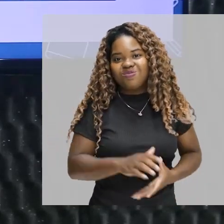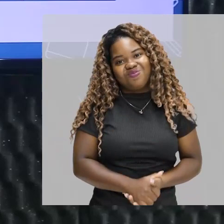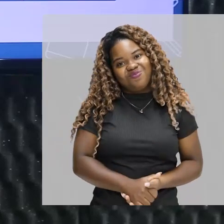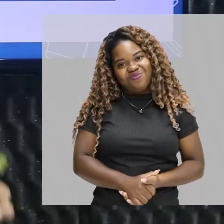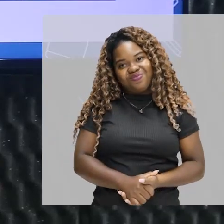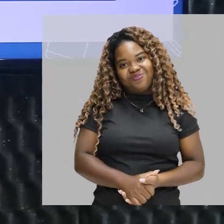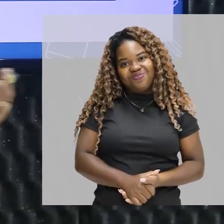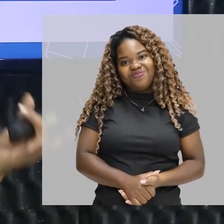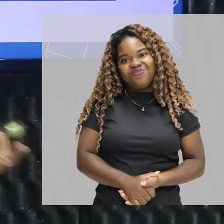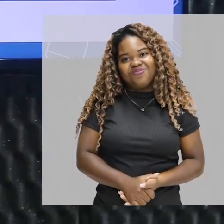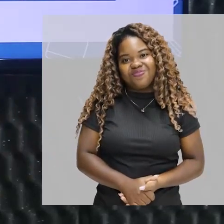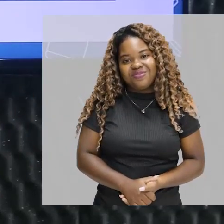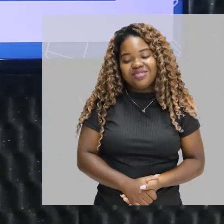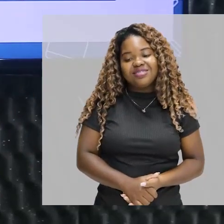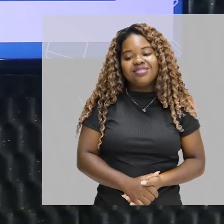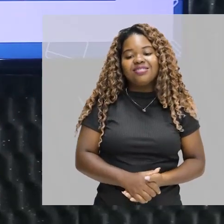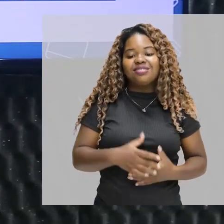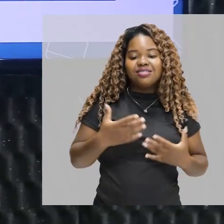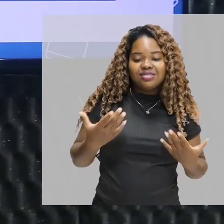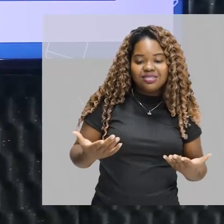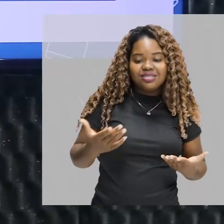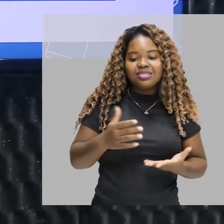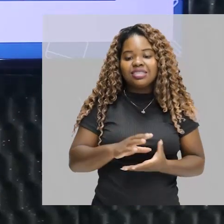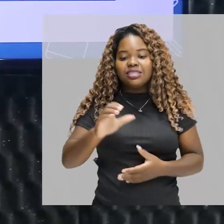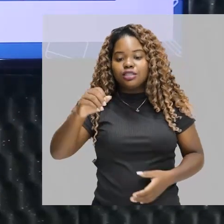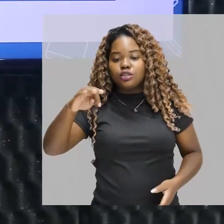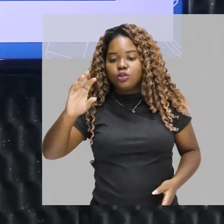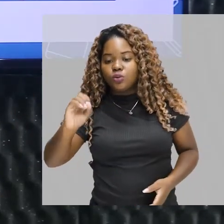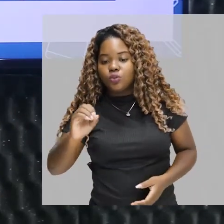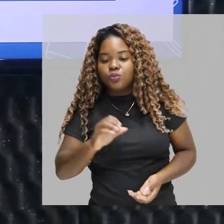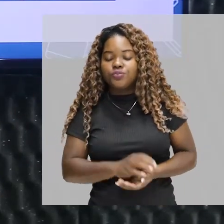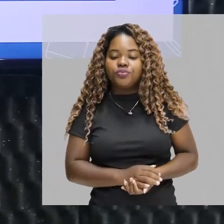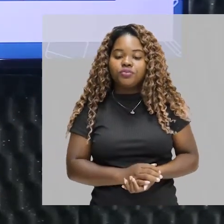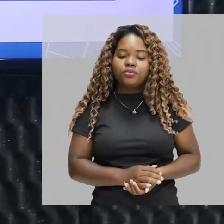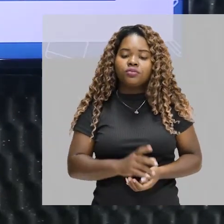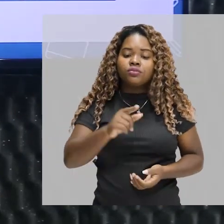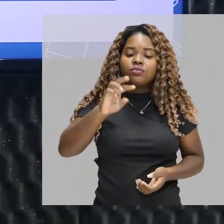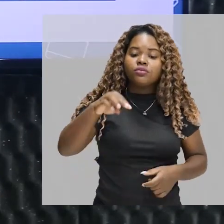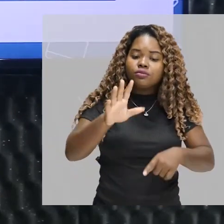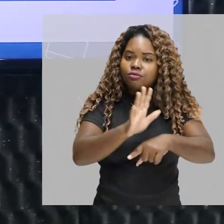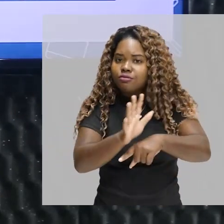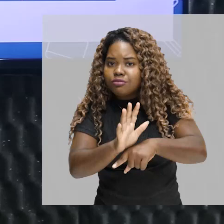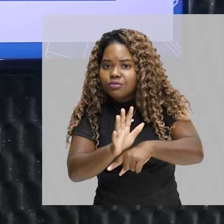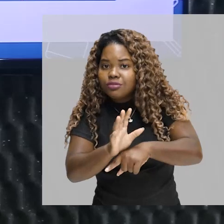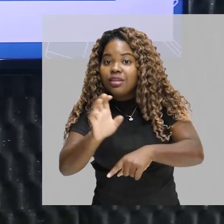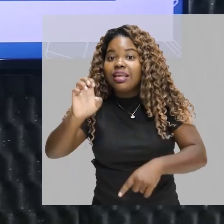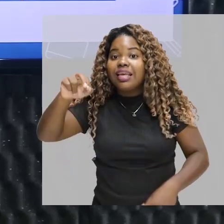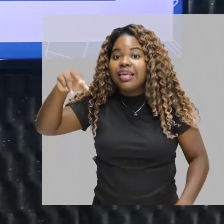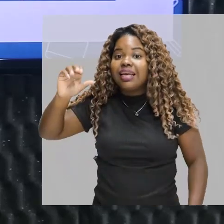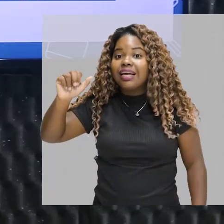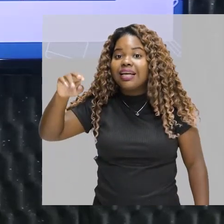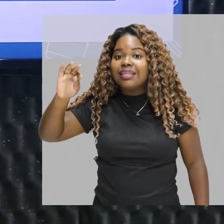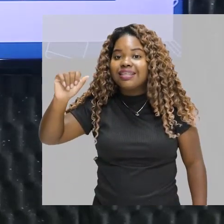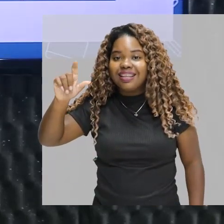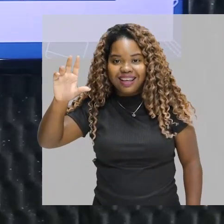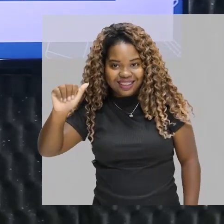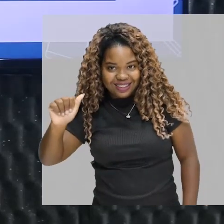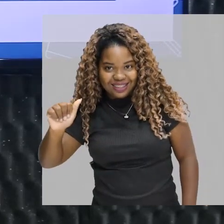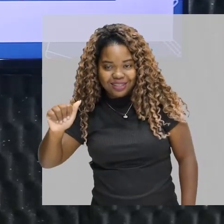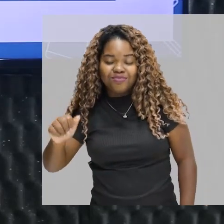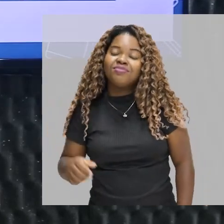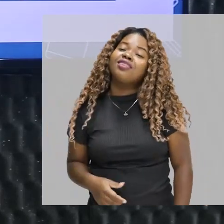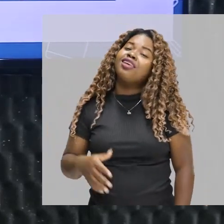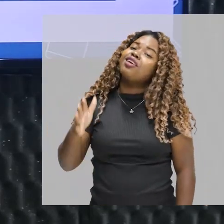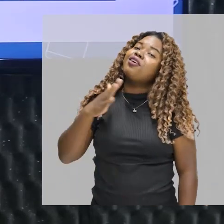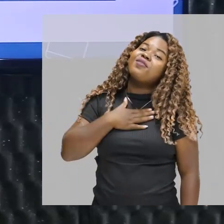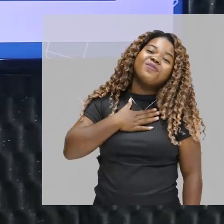desse aí? Que é, a gente traduzindo aqui para o conto. Quem nunca assistiu a Encantada? Gente, eu gosto muito